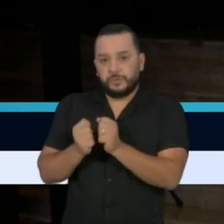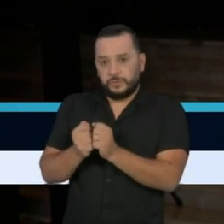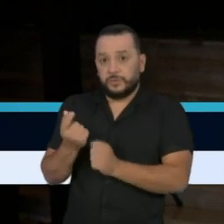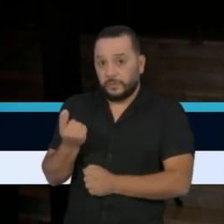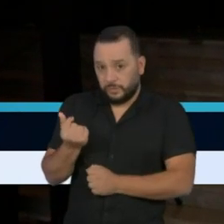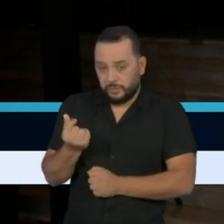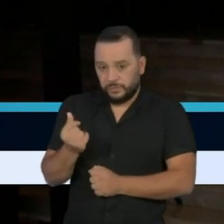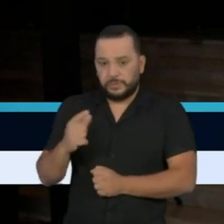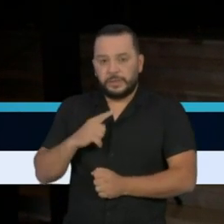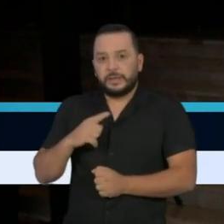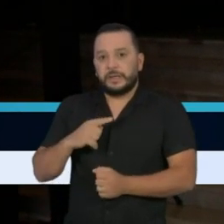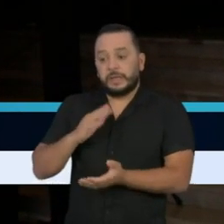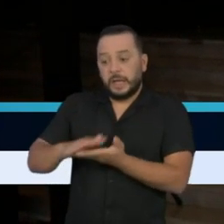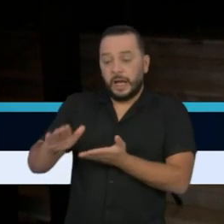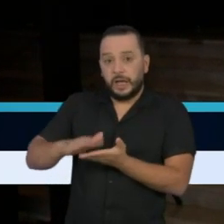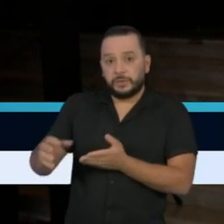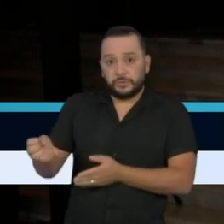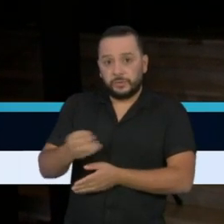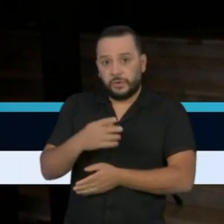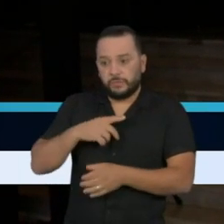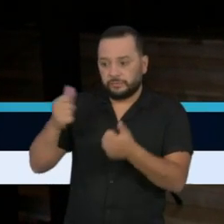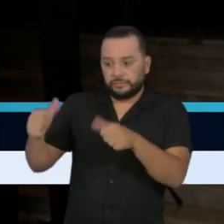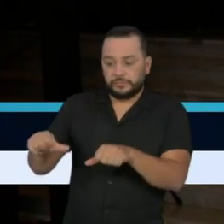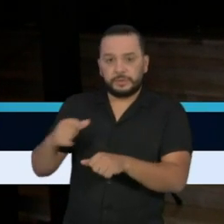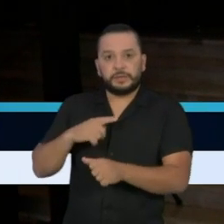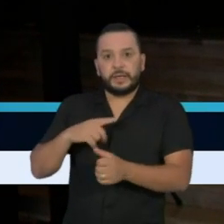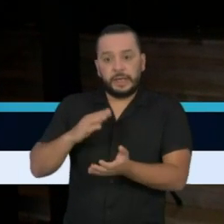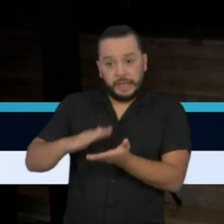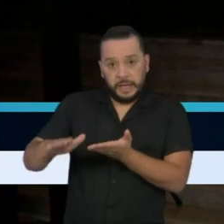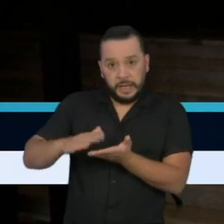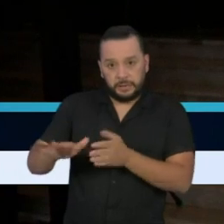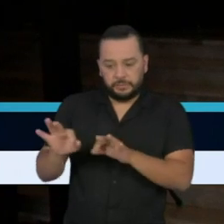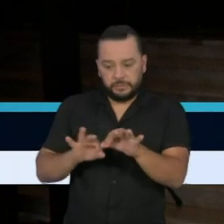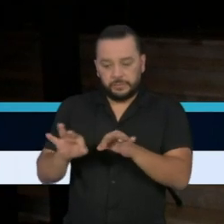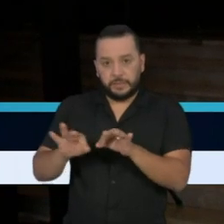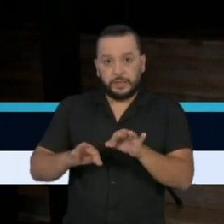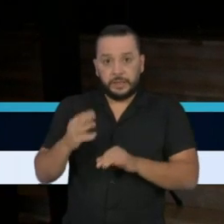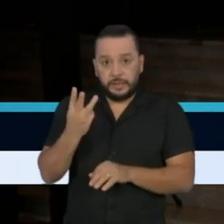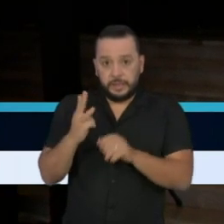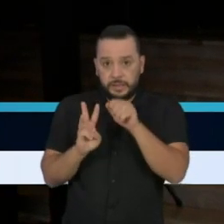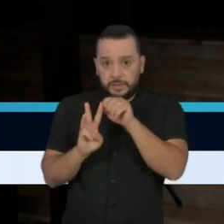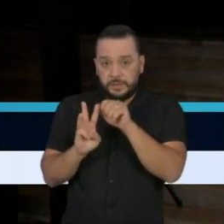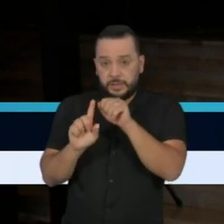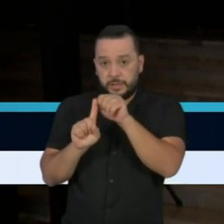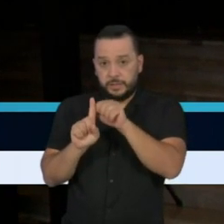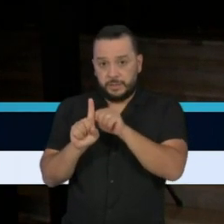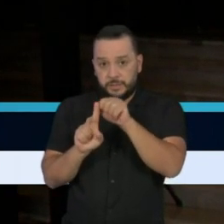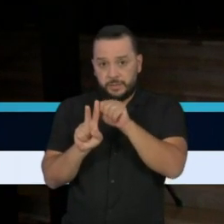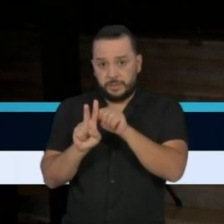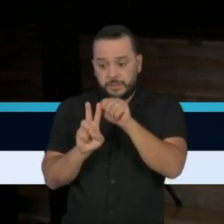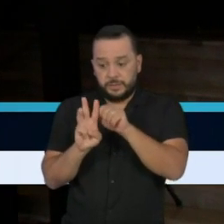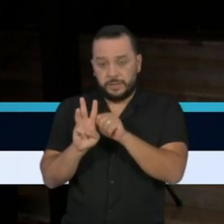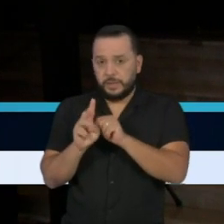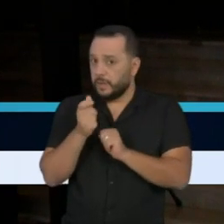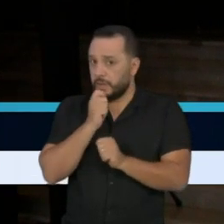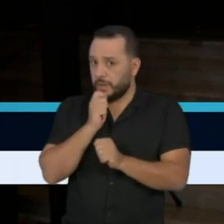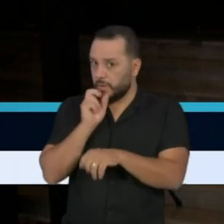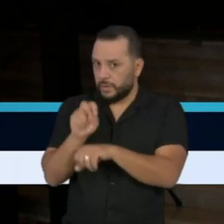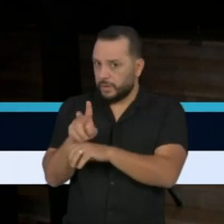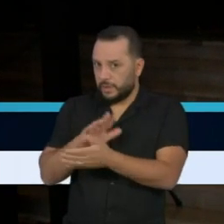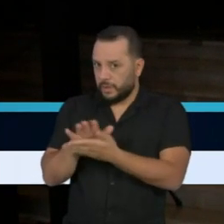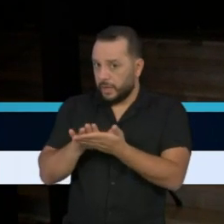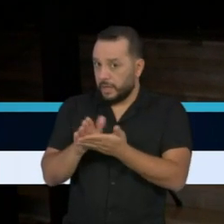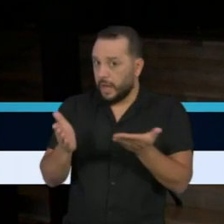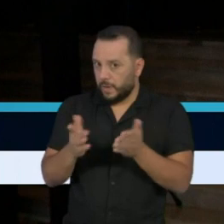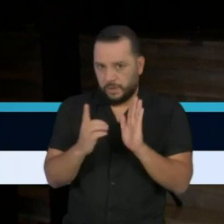né? Nós tínhamos várias despesas programadas para ocorrer nesses 3 meses, que ainda não estavam contratadas, e o decreto